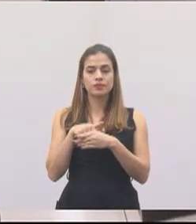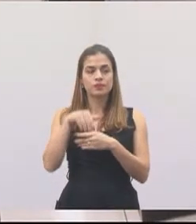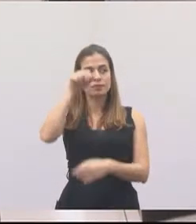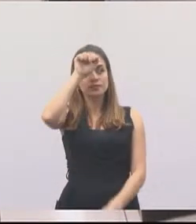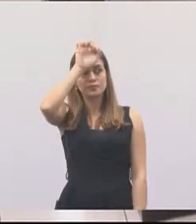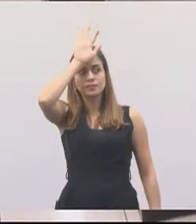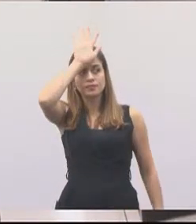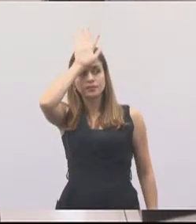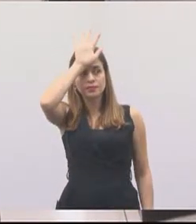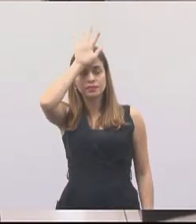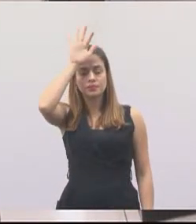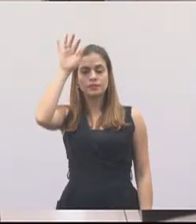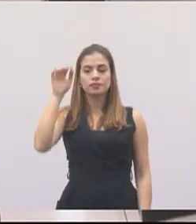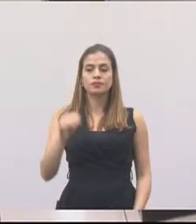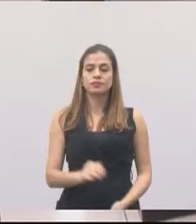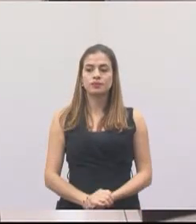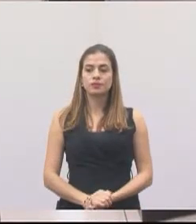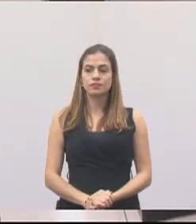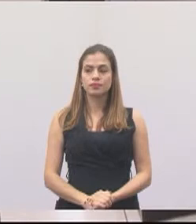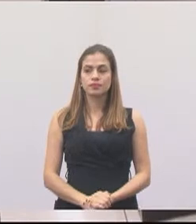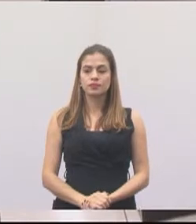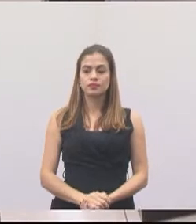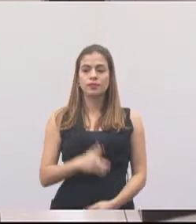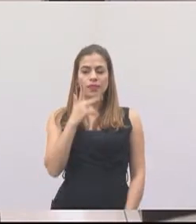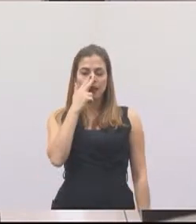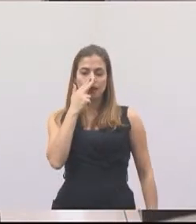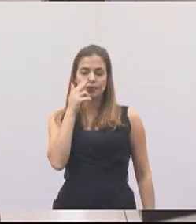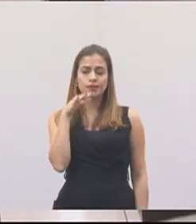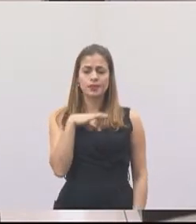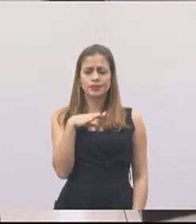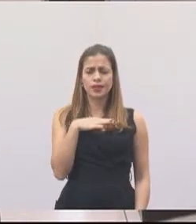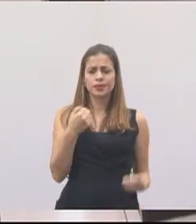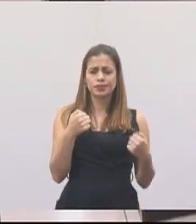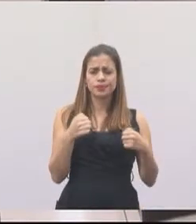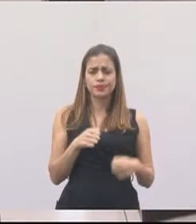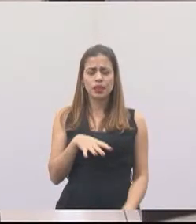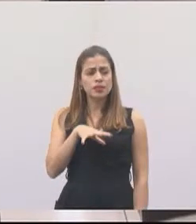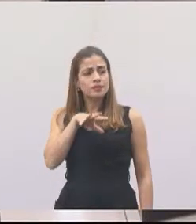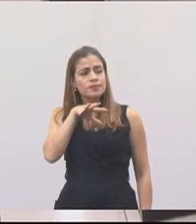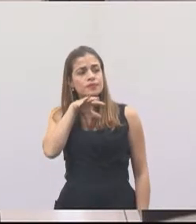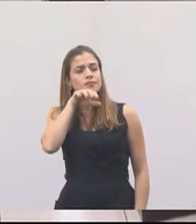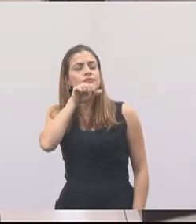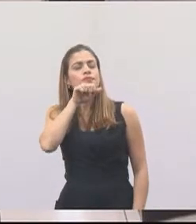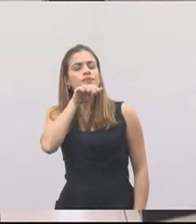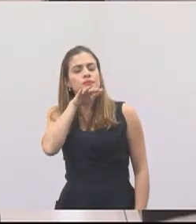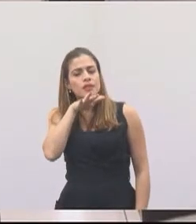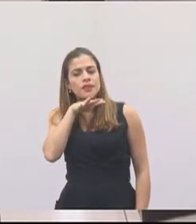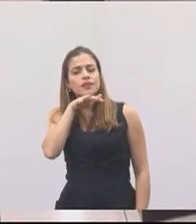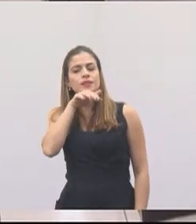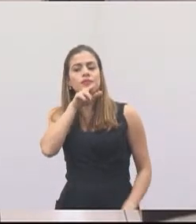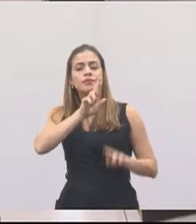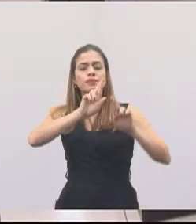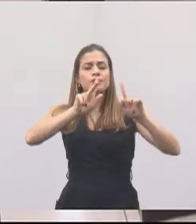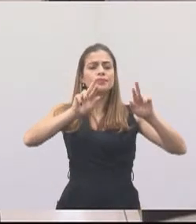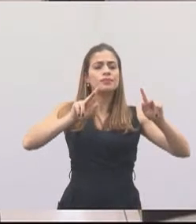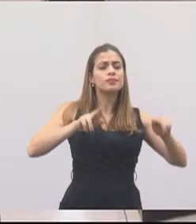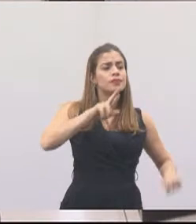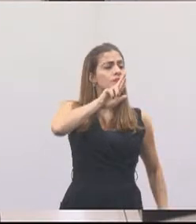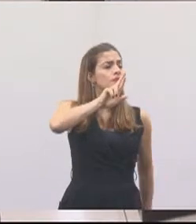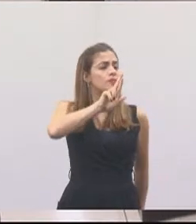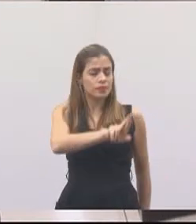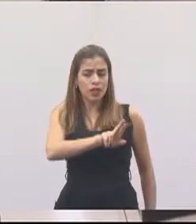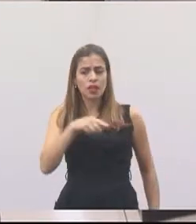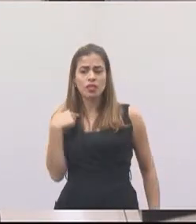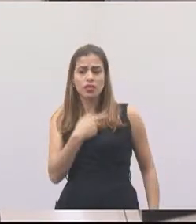Rodrigo Salomão? Aí eu acho que a cidade tem que começar a respirar diferente, começar a dar uma resposta. Nós estamos falando aqui, a